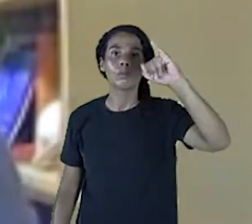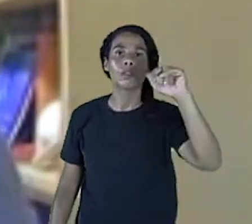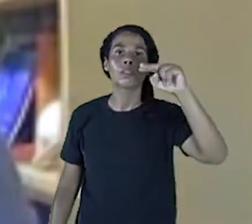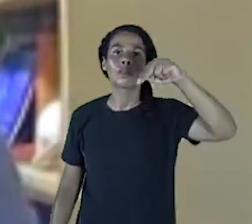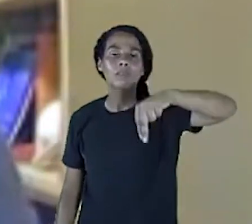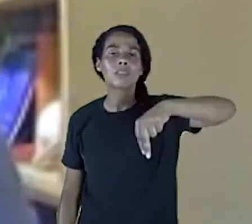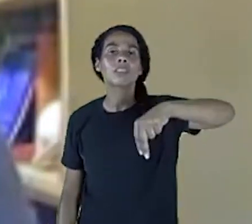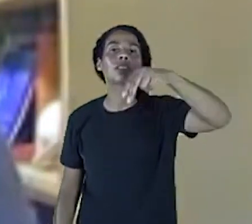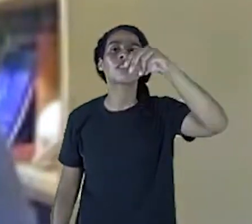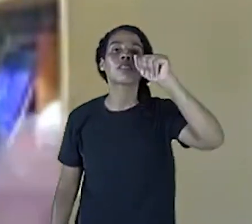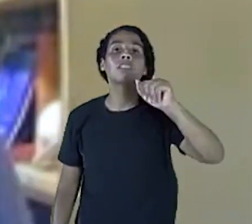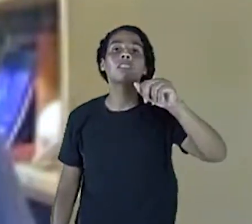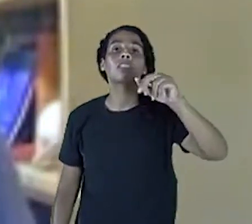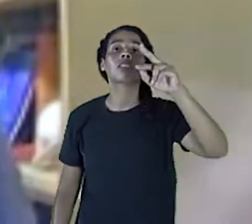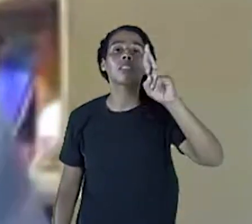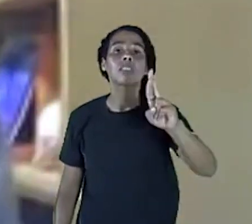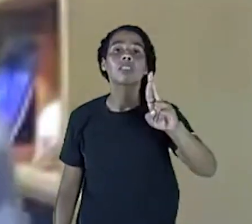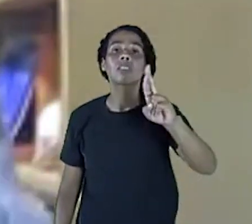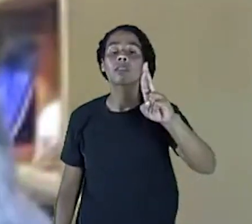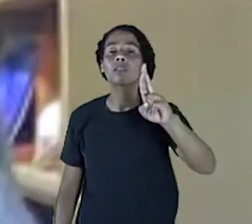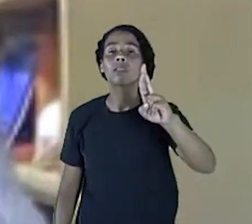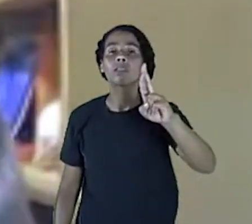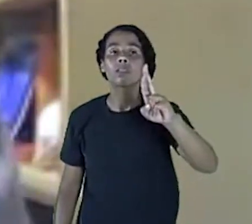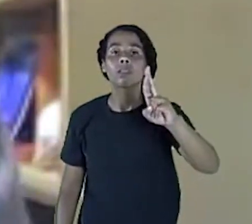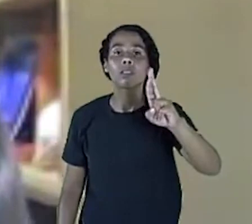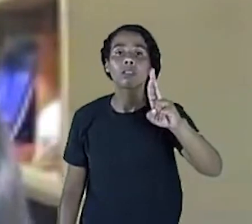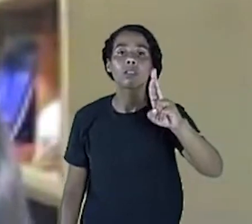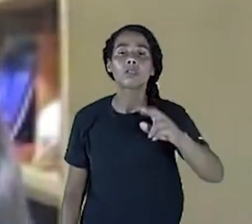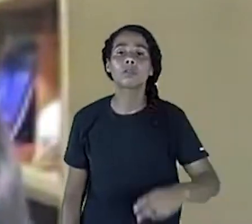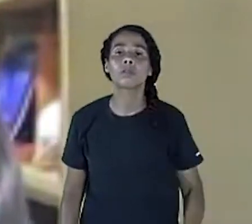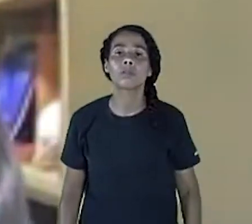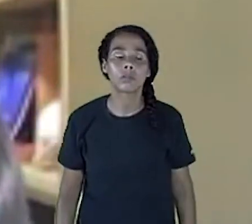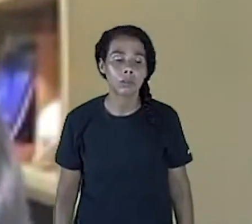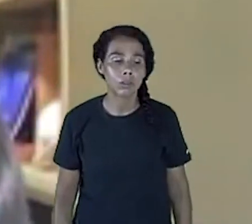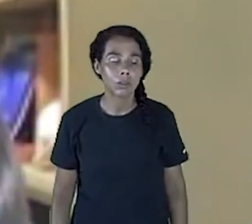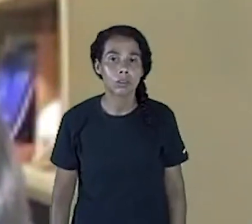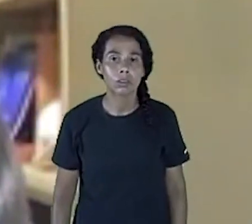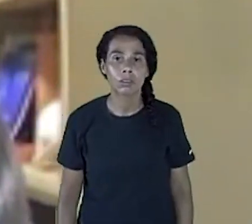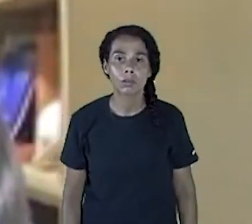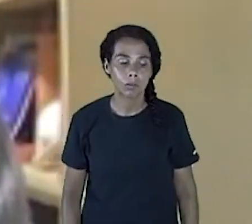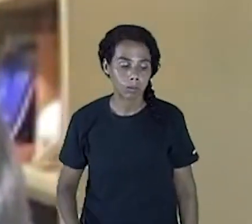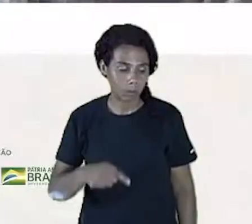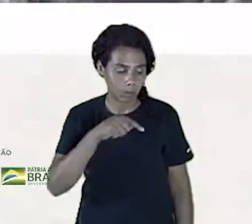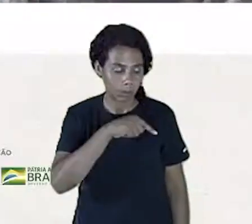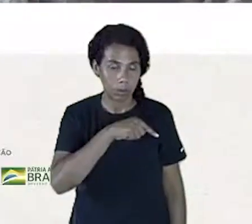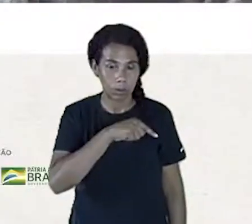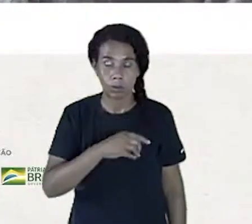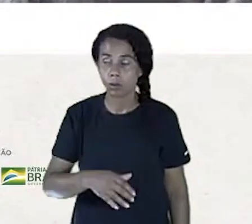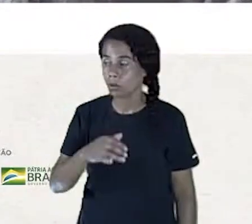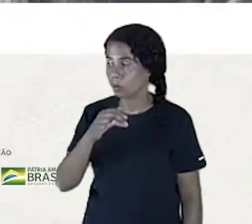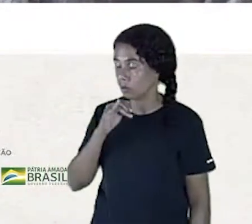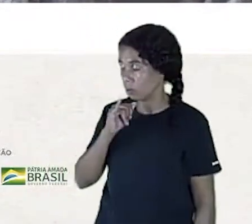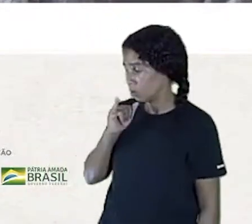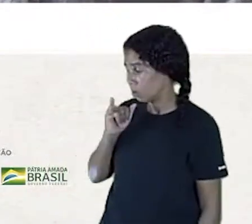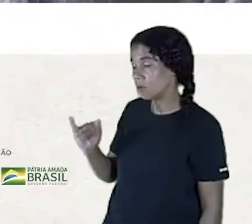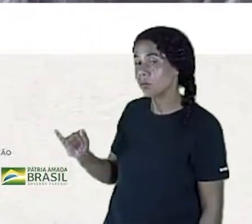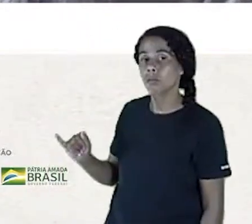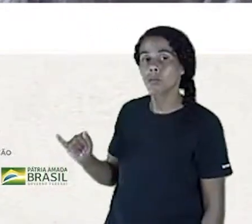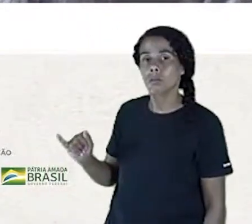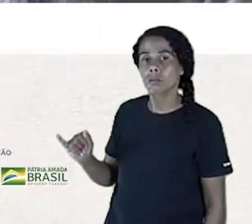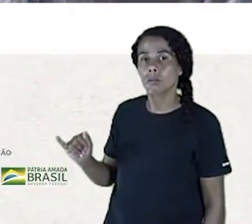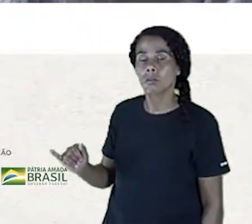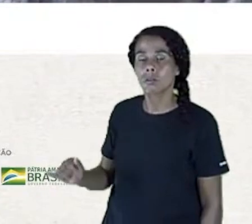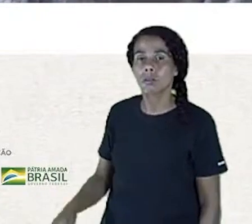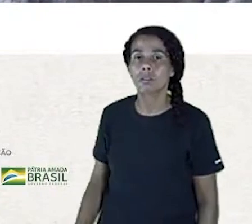transcender e dar o salto quântico, né? Mas é porque